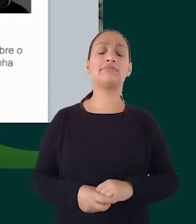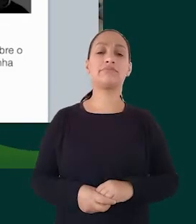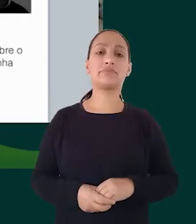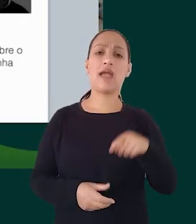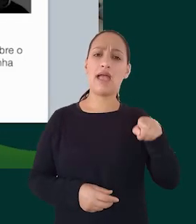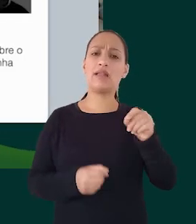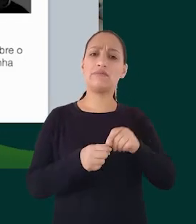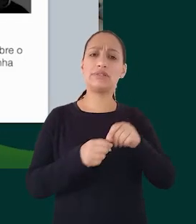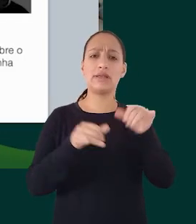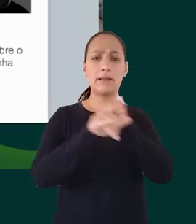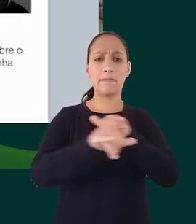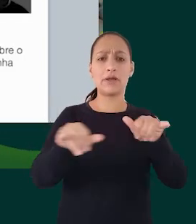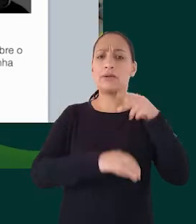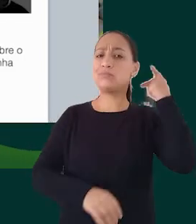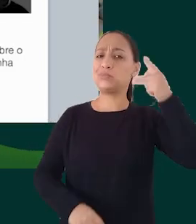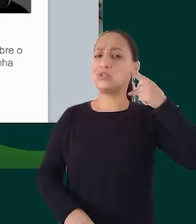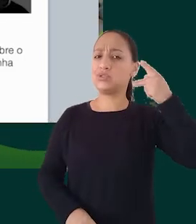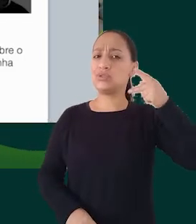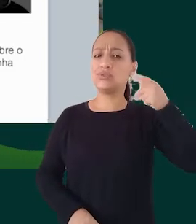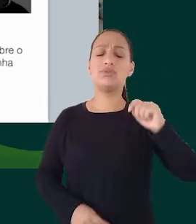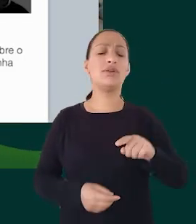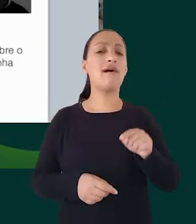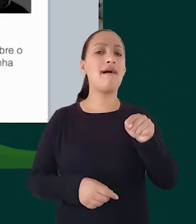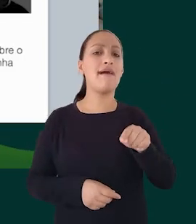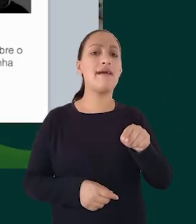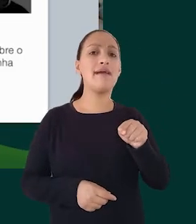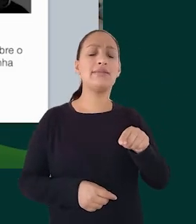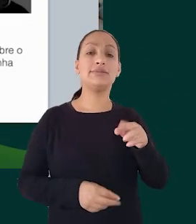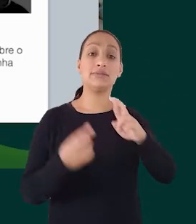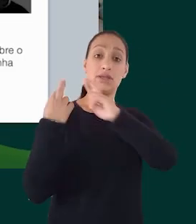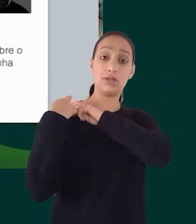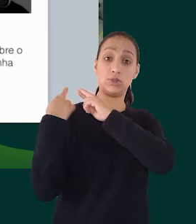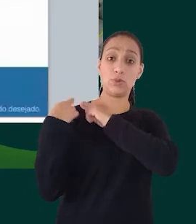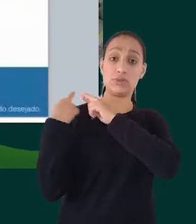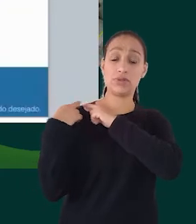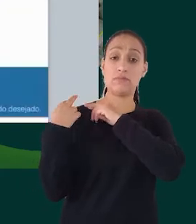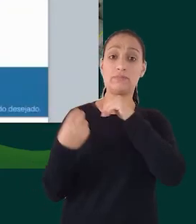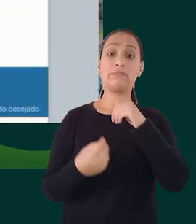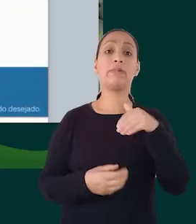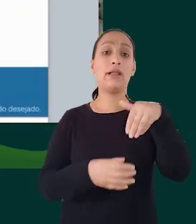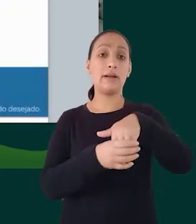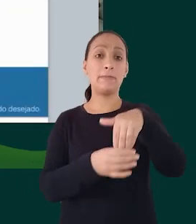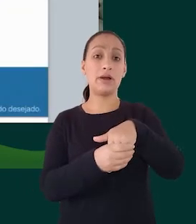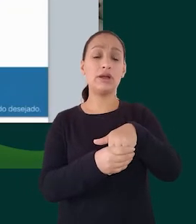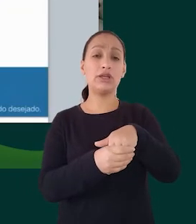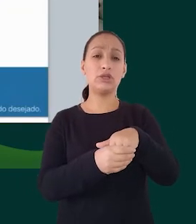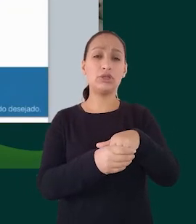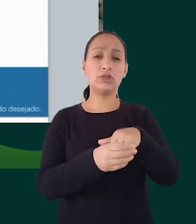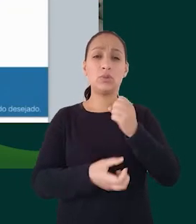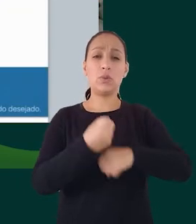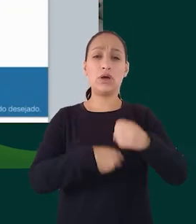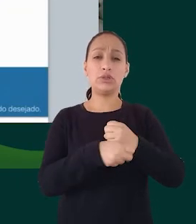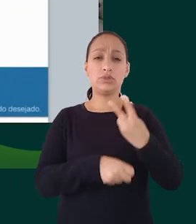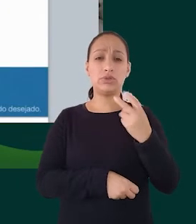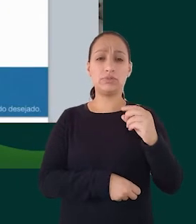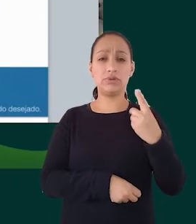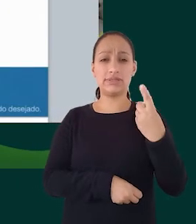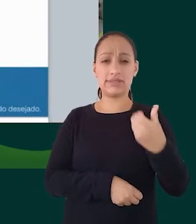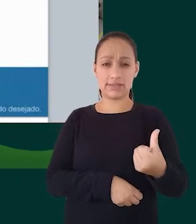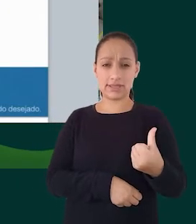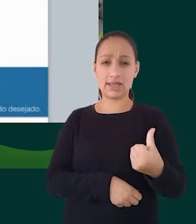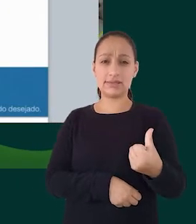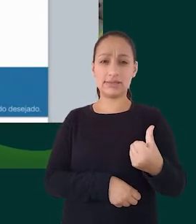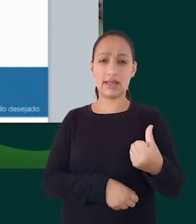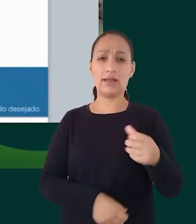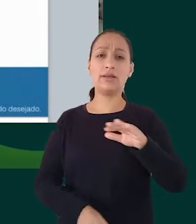fazia campanhas políticas, né? Eles foram responsáveis pela campanha política em 2016 do Donald